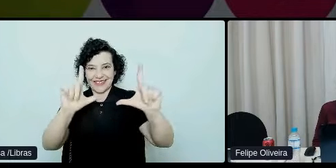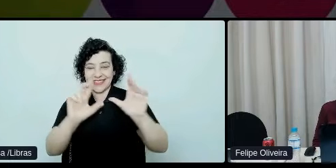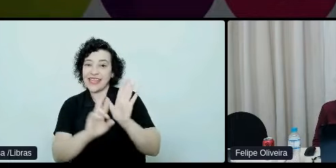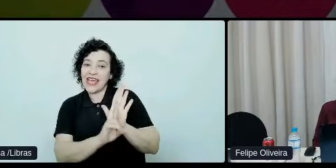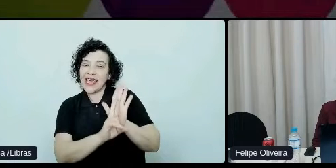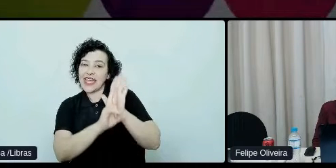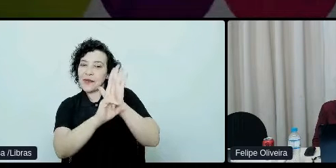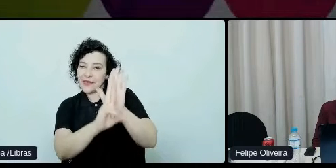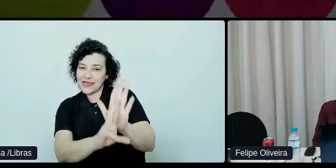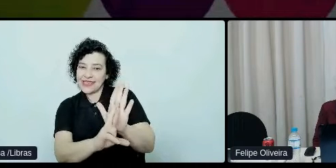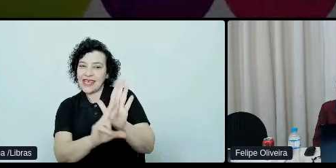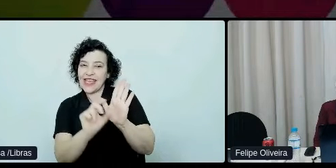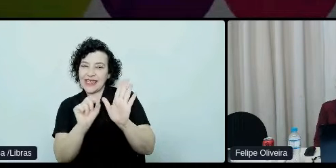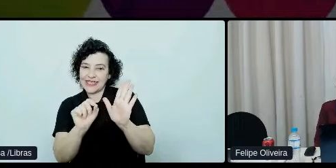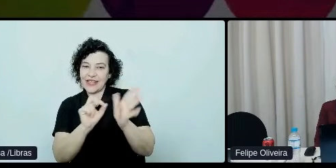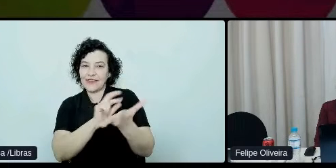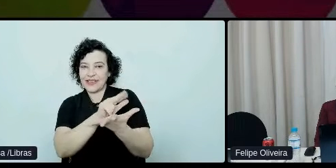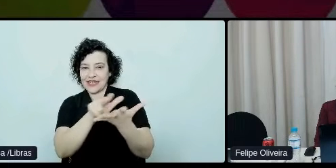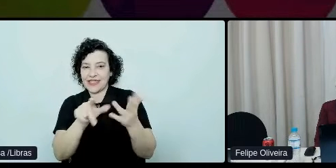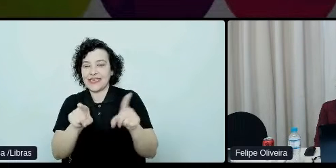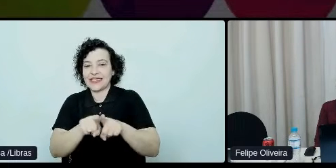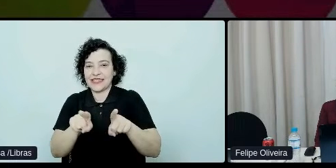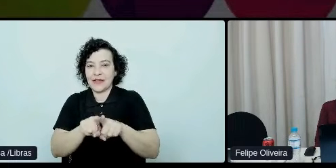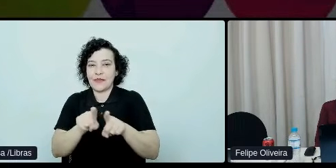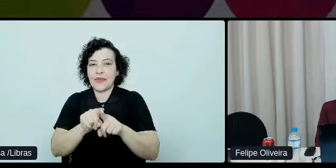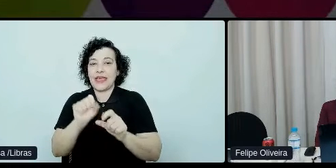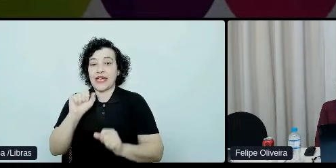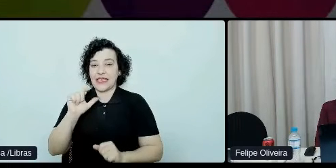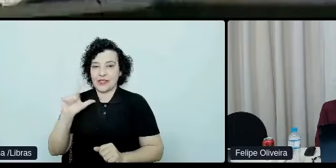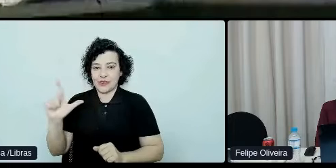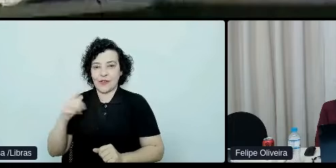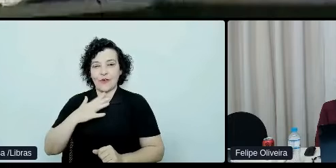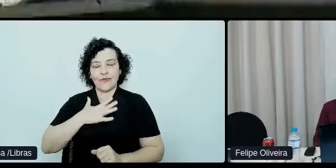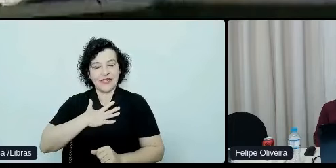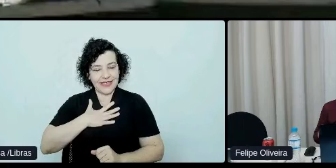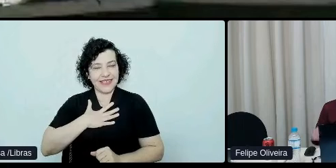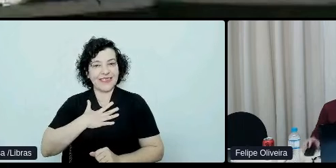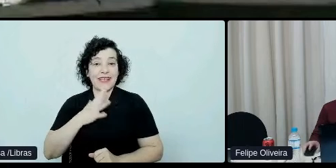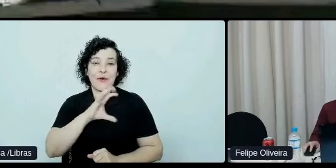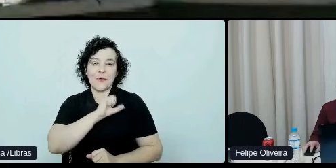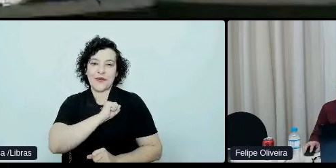que é uma grande parte da minha vida. Pode passar, por favor, e se apresentar.